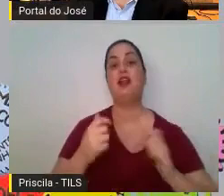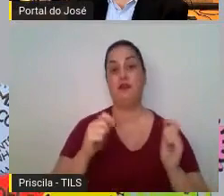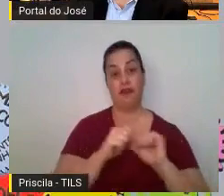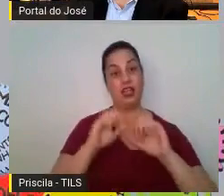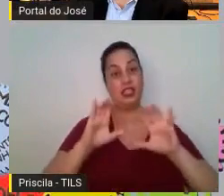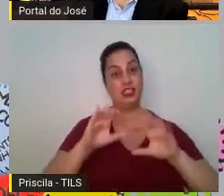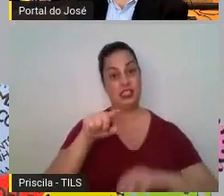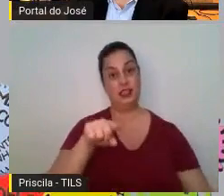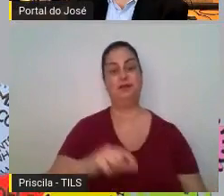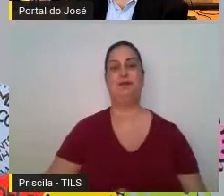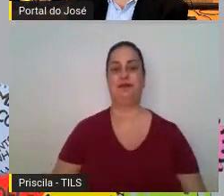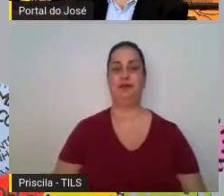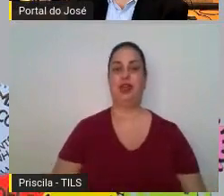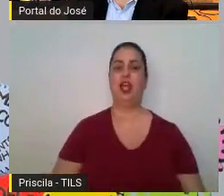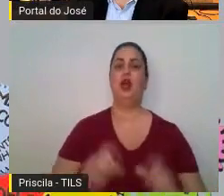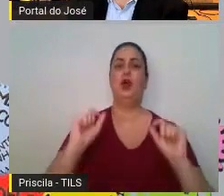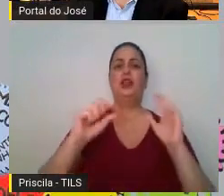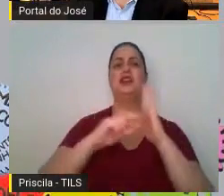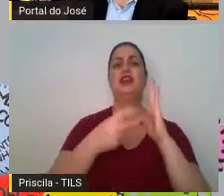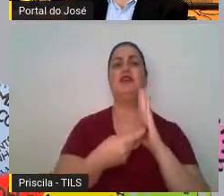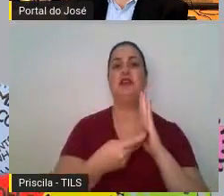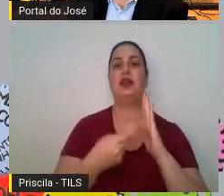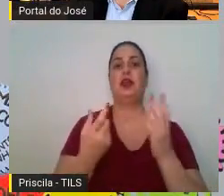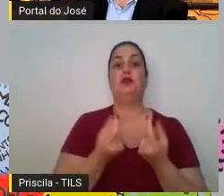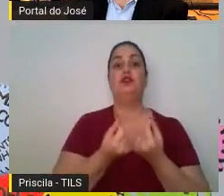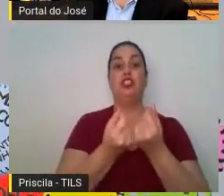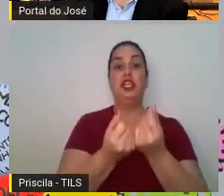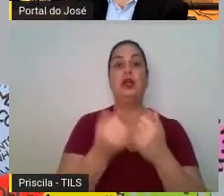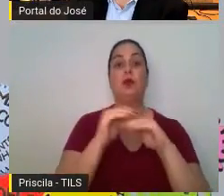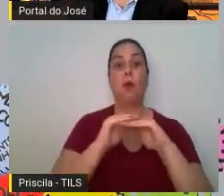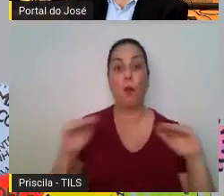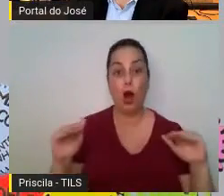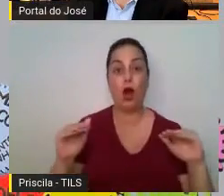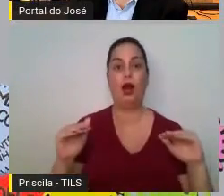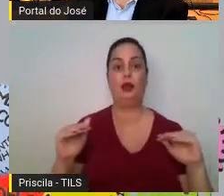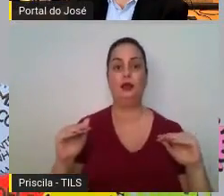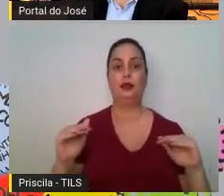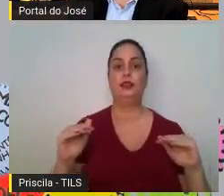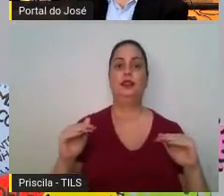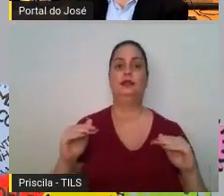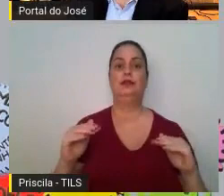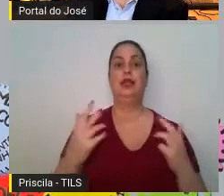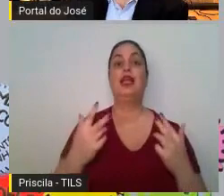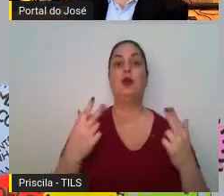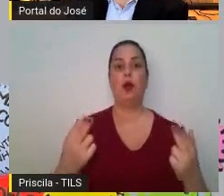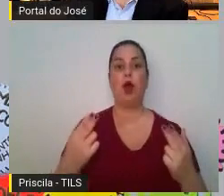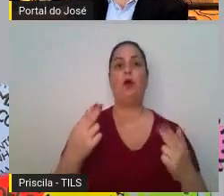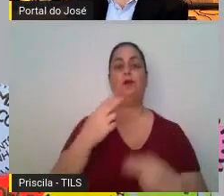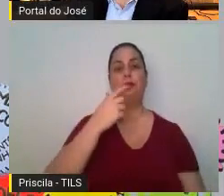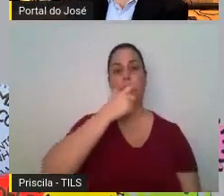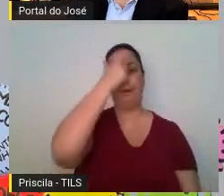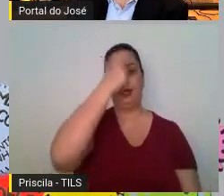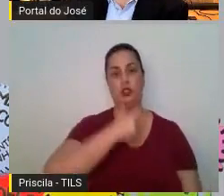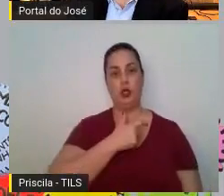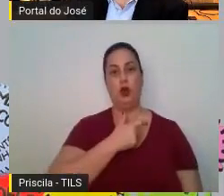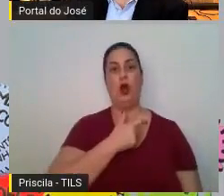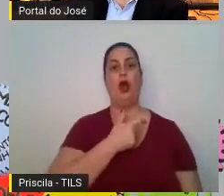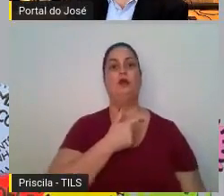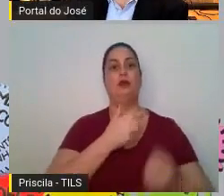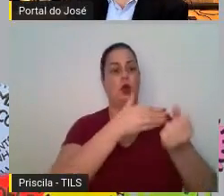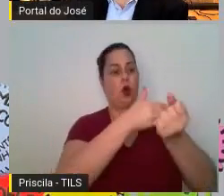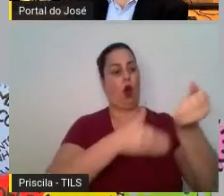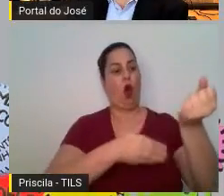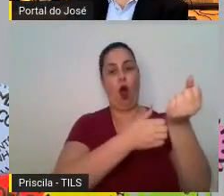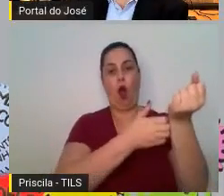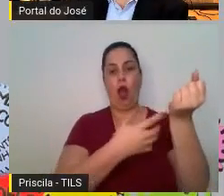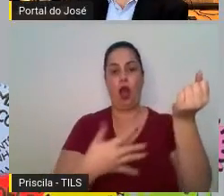gente, secar o dinheiro numa economia é como sangrar o sangue de um corpo. Você mata, tá? É